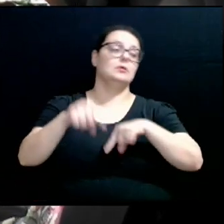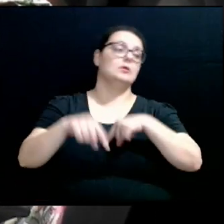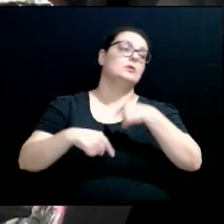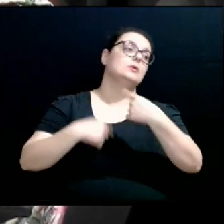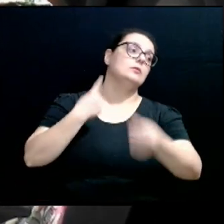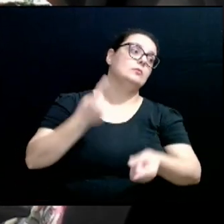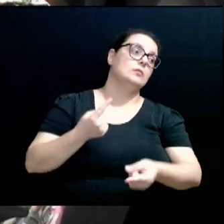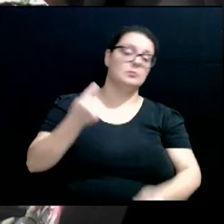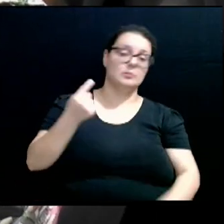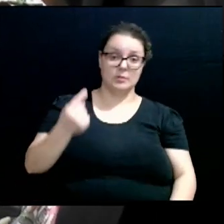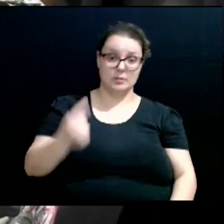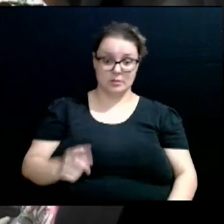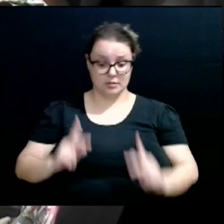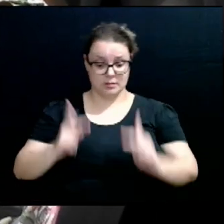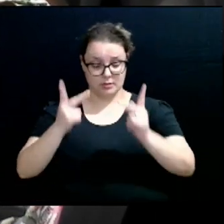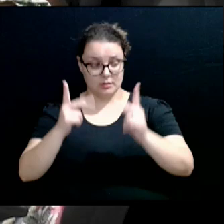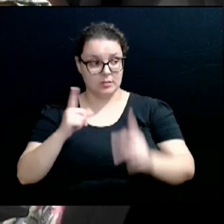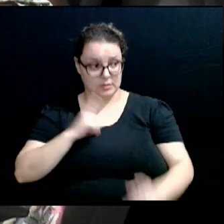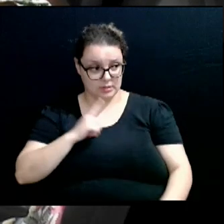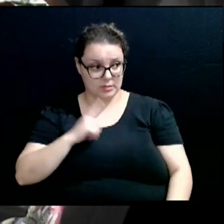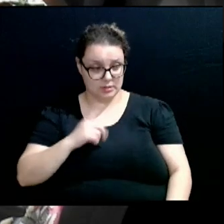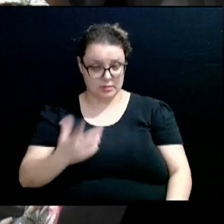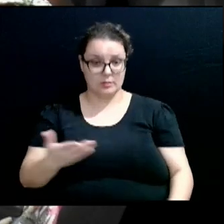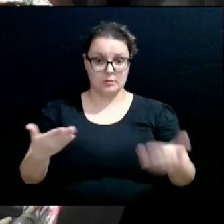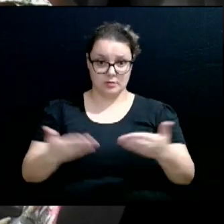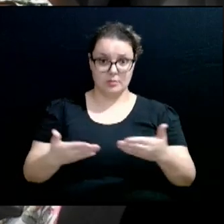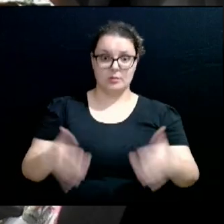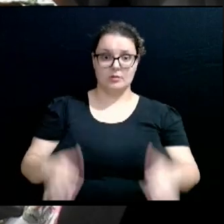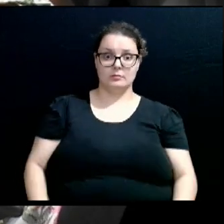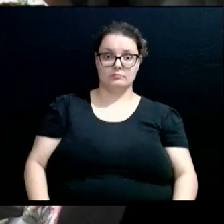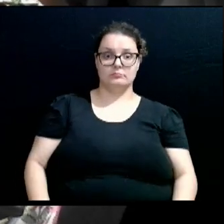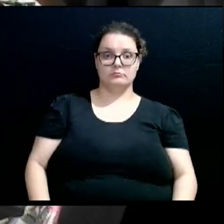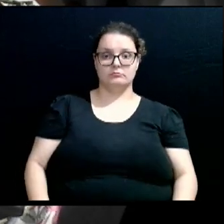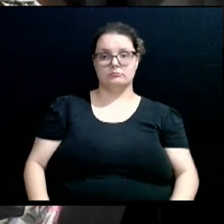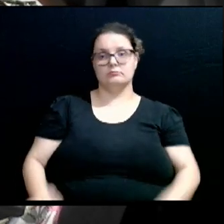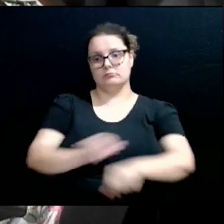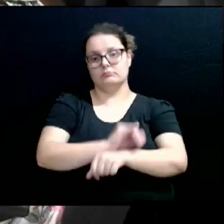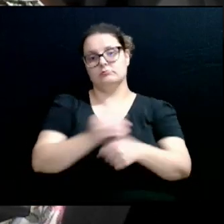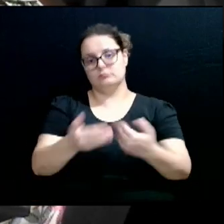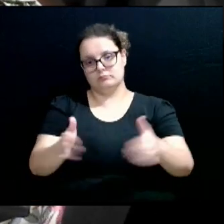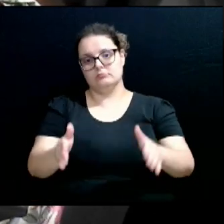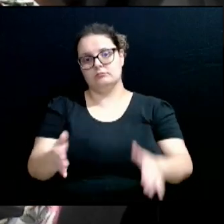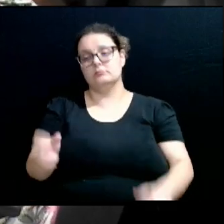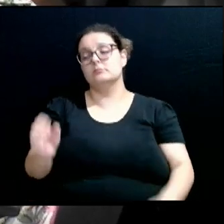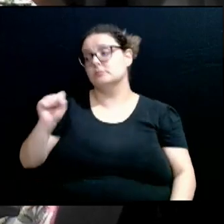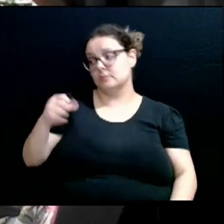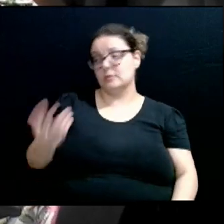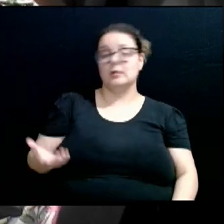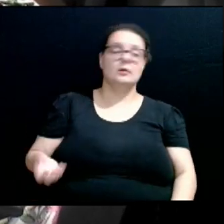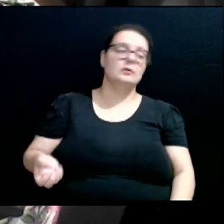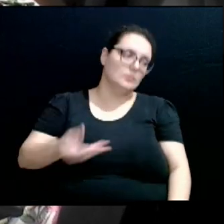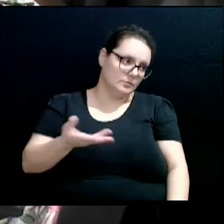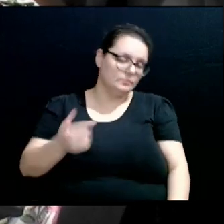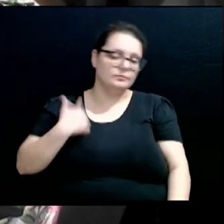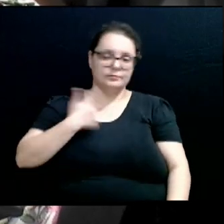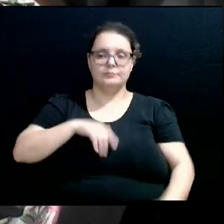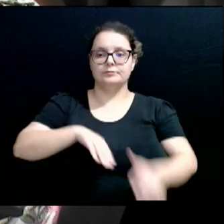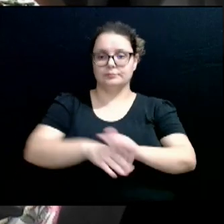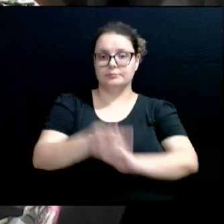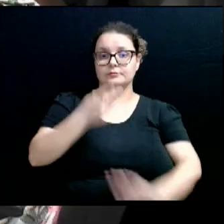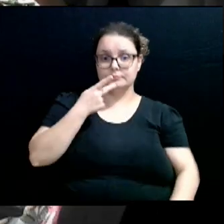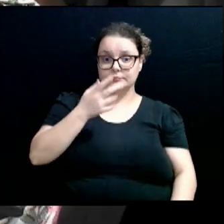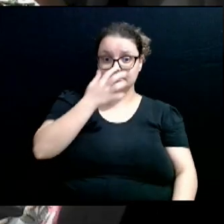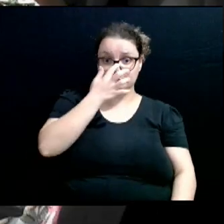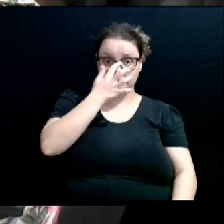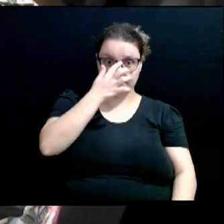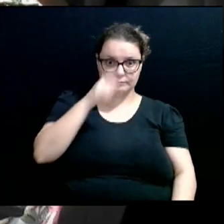que a gente tem hoje abre caminhos, Sim. Novos caminhos, né? A gente costuma dizer, né, no nosso meio, que os